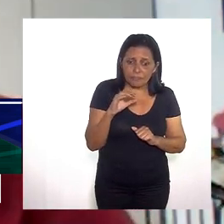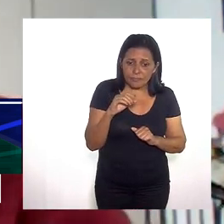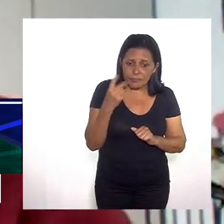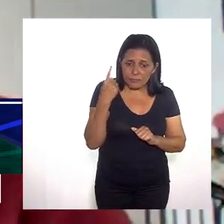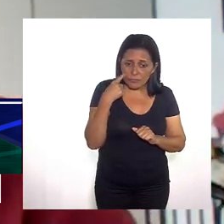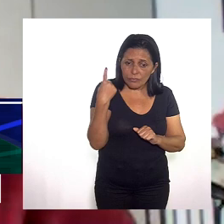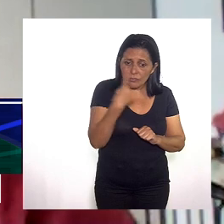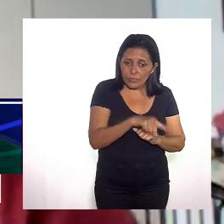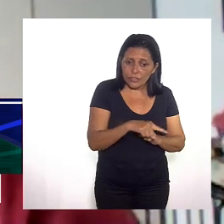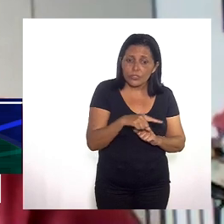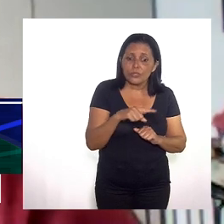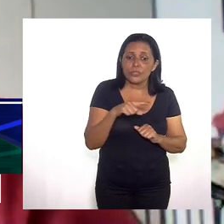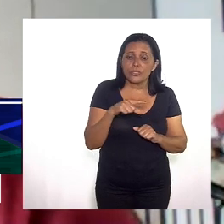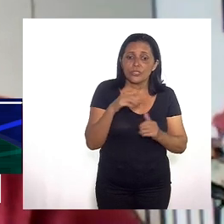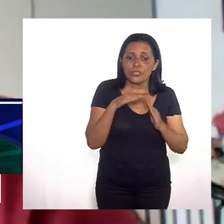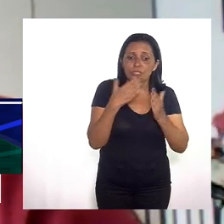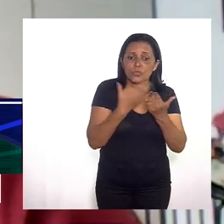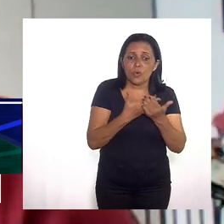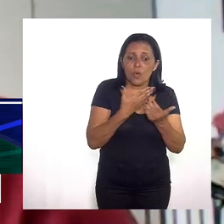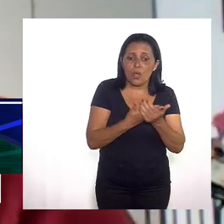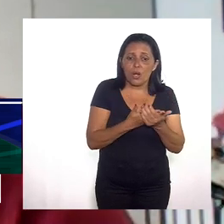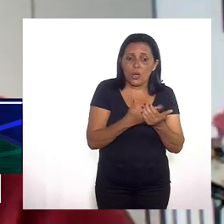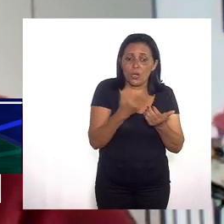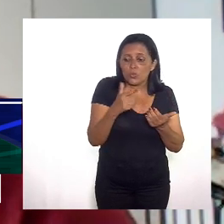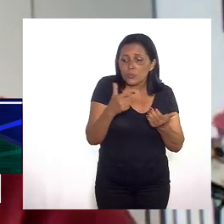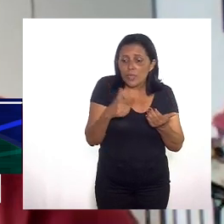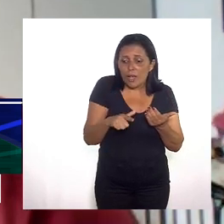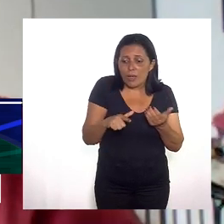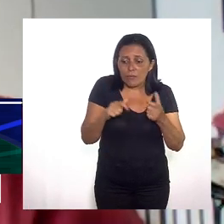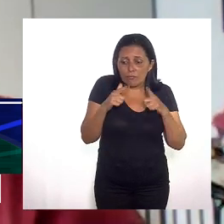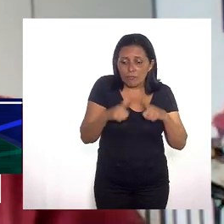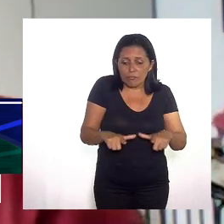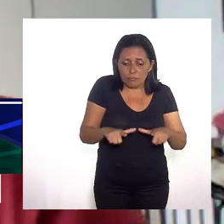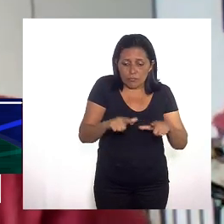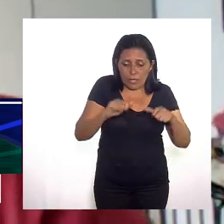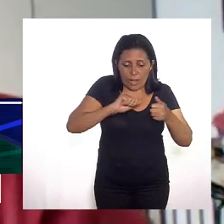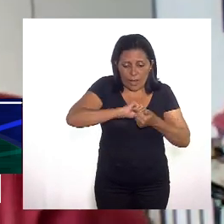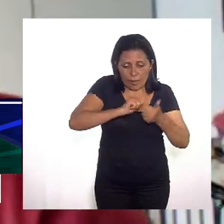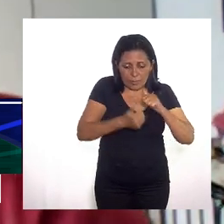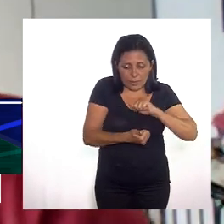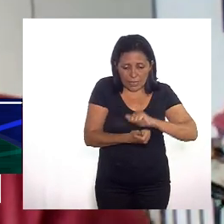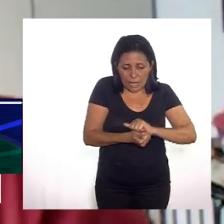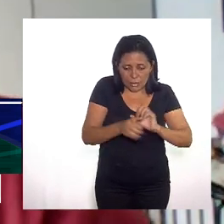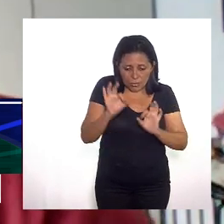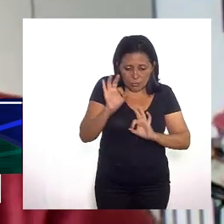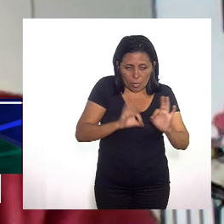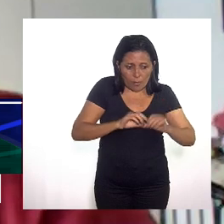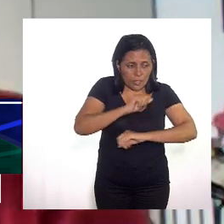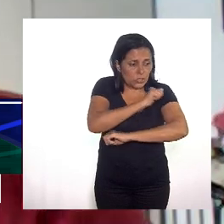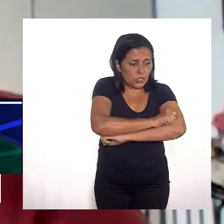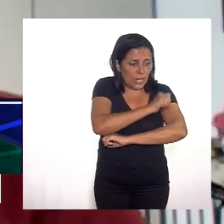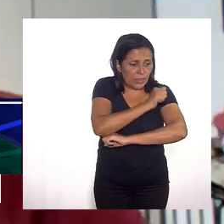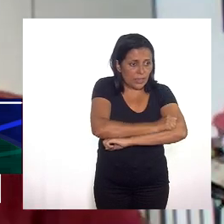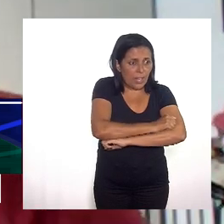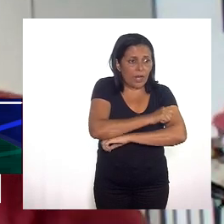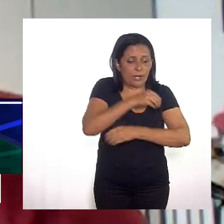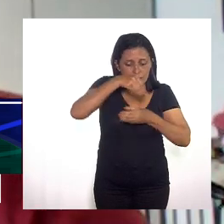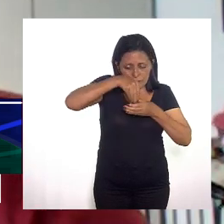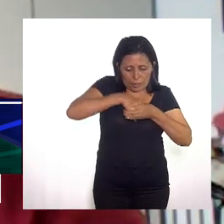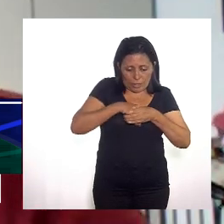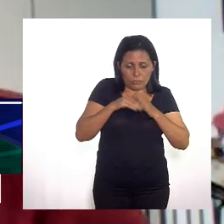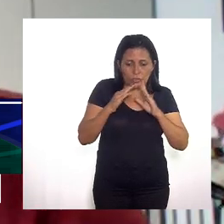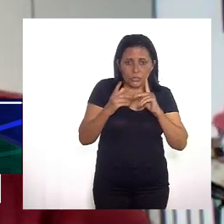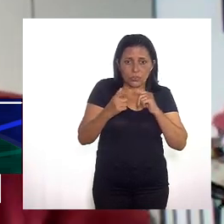a gente tem escolas que não têm uma ventilação adequada, né, que as únicas janelas se dão para espaços internos da